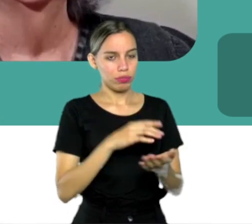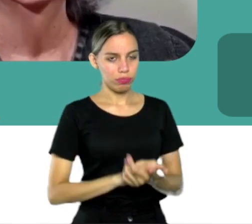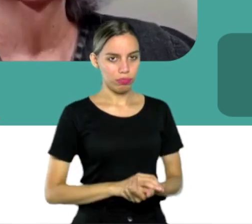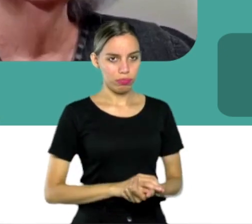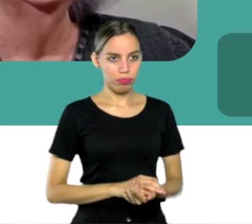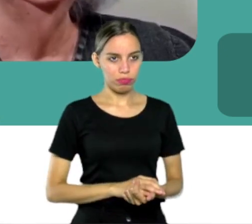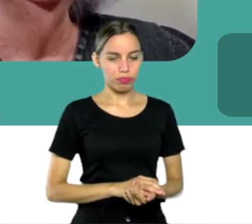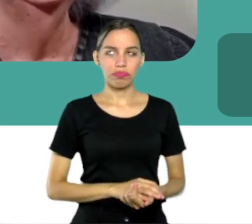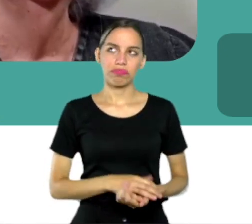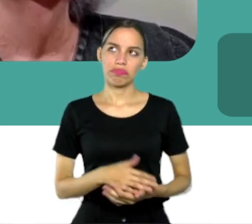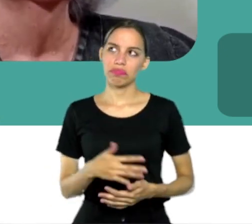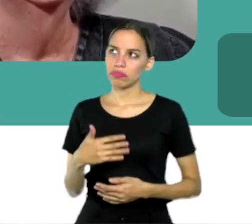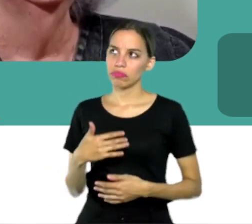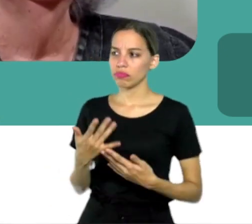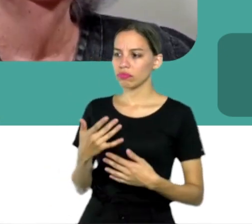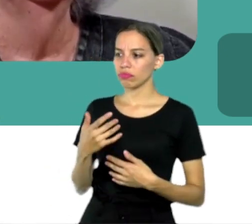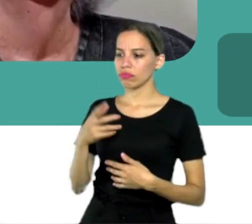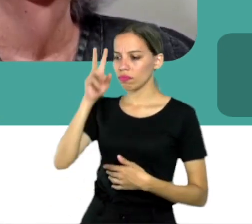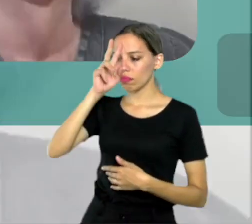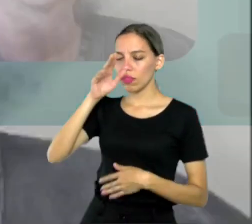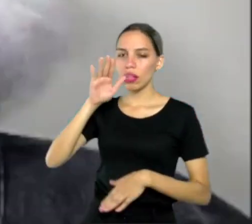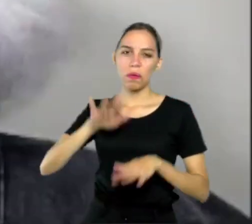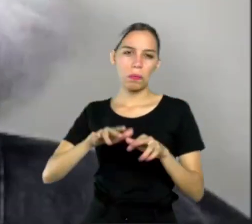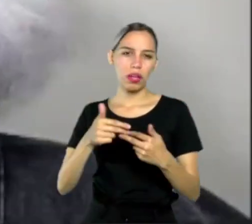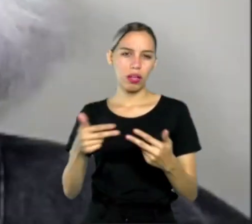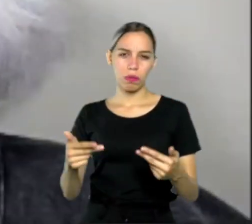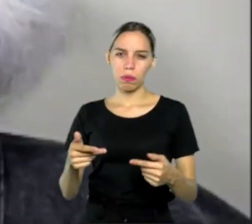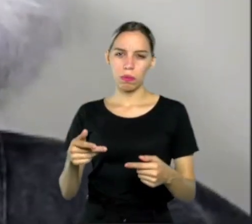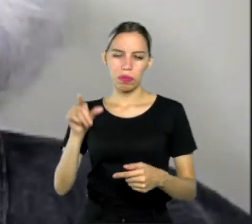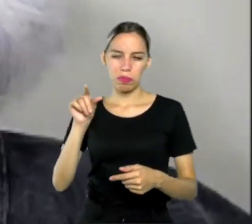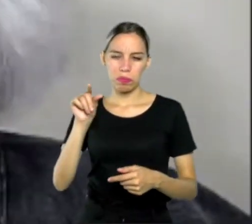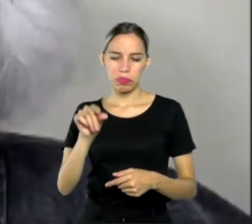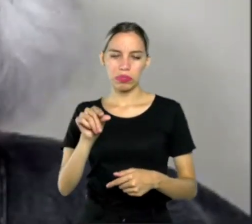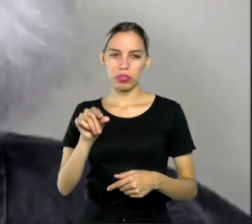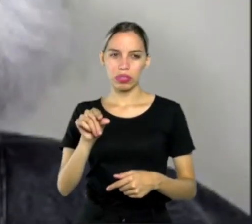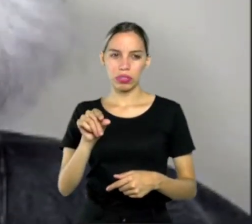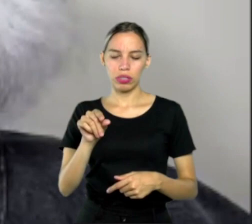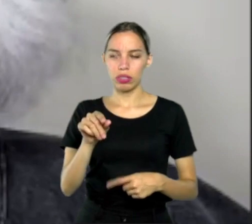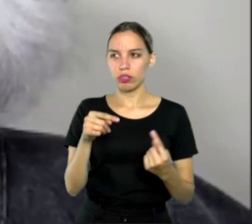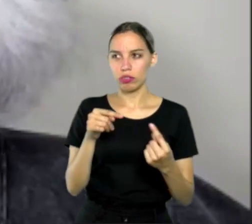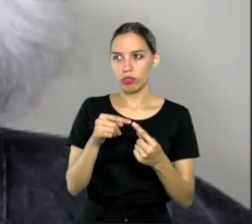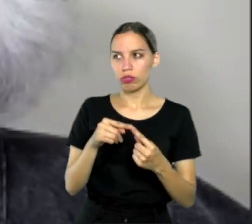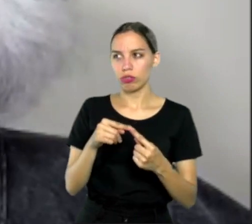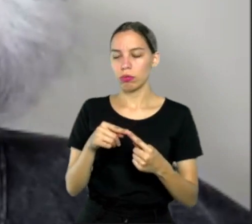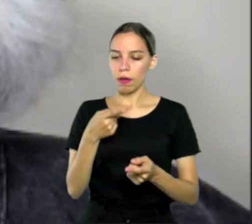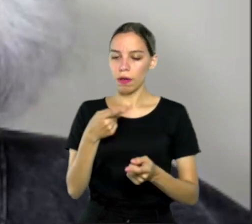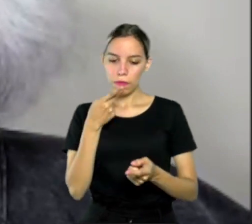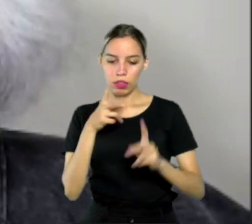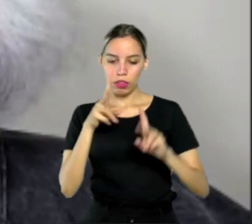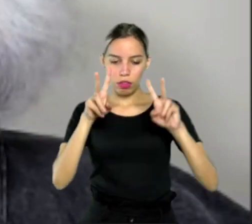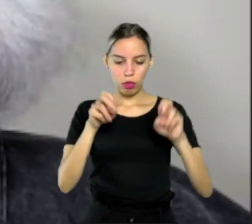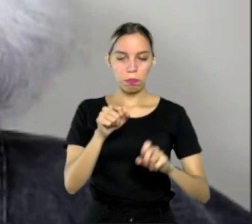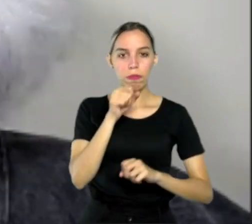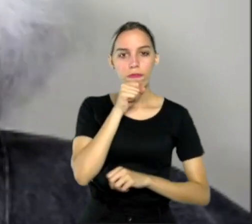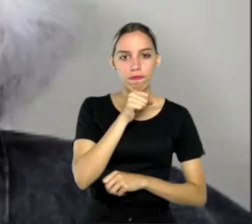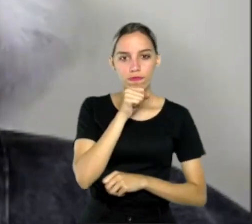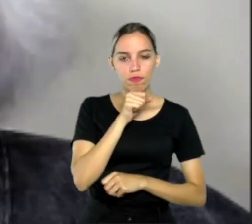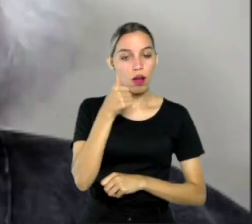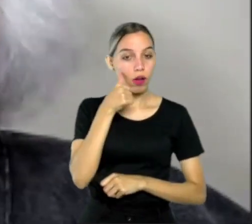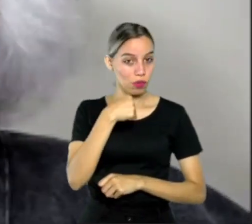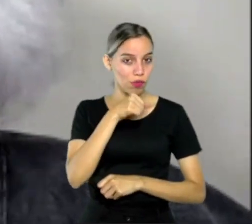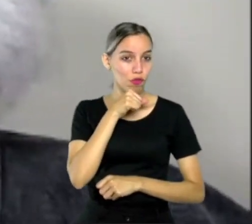Alguns trechos pequenininhos, né, que falavam da avó, né, falavam